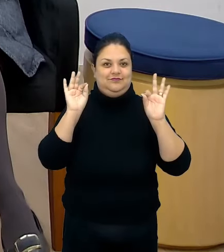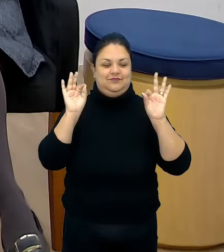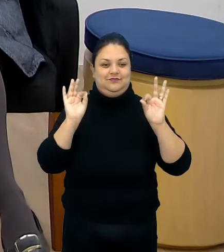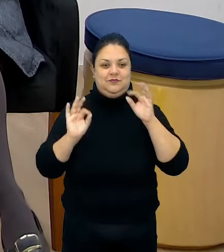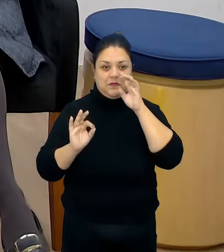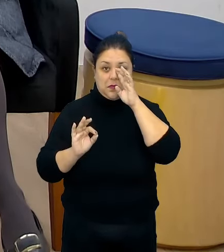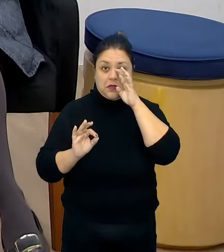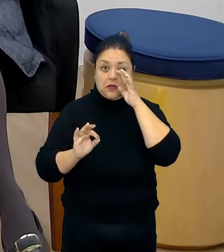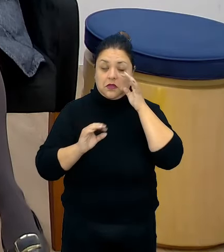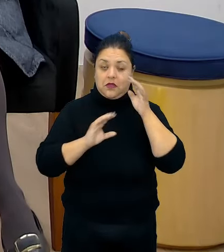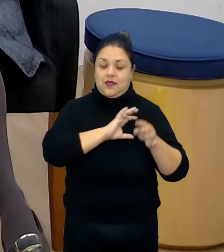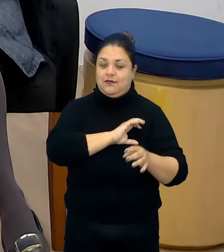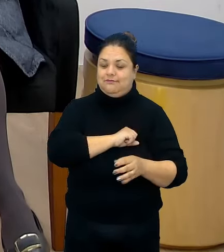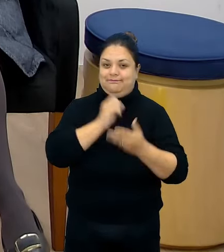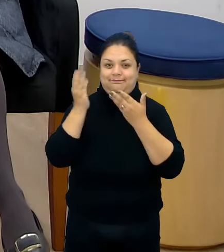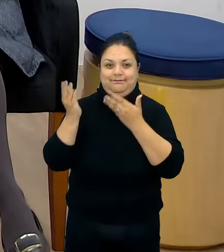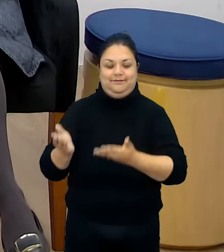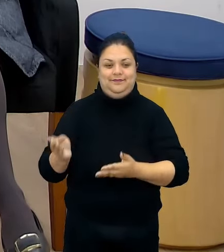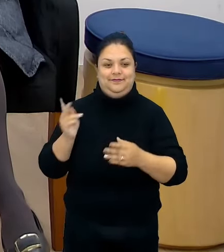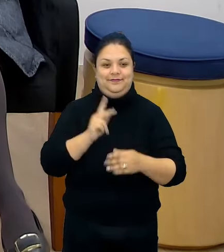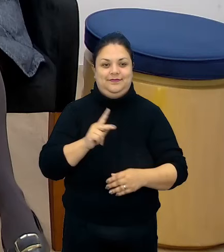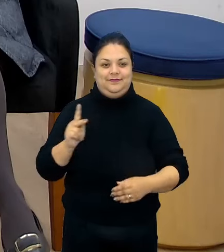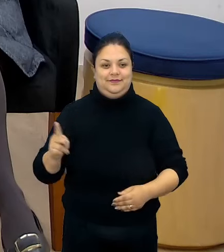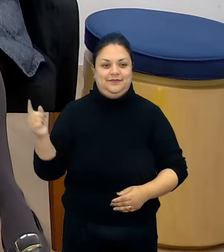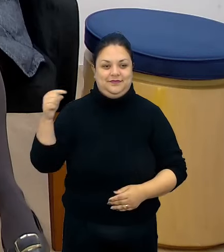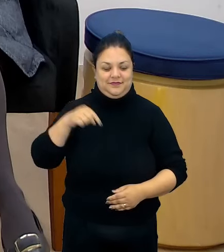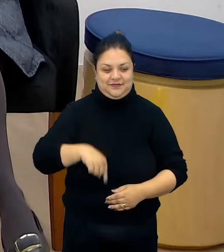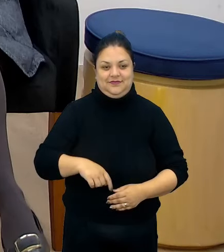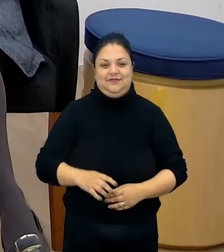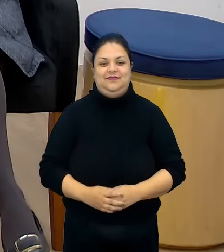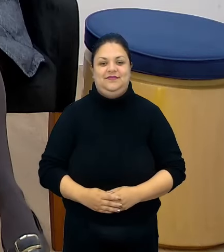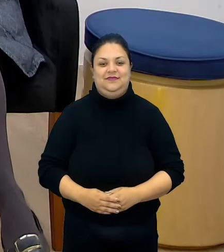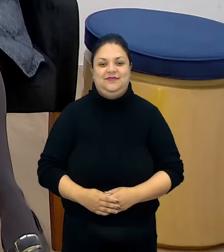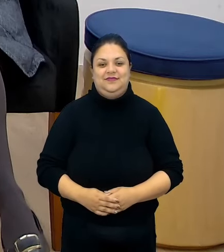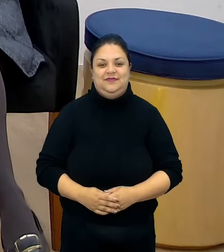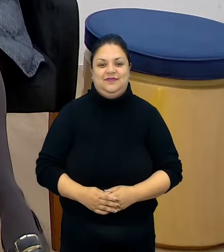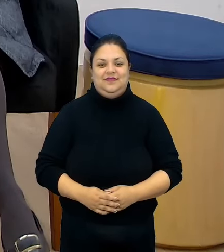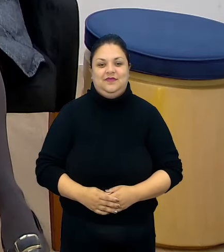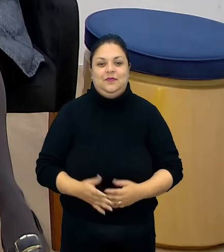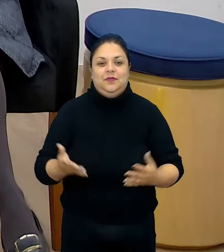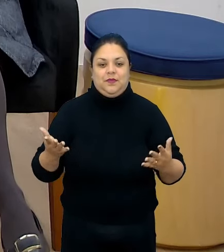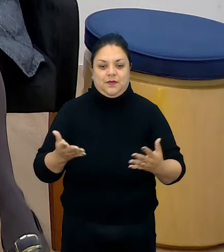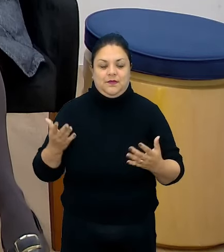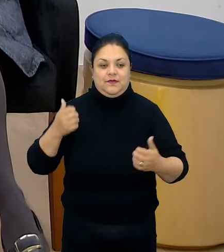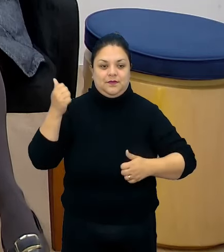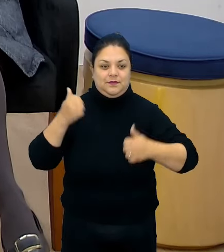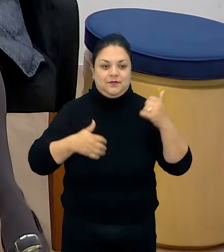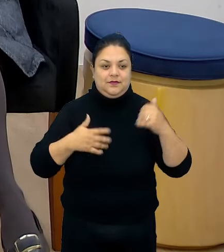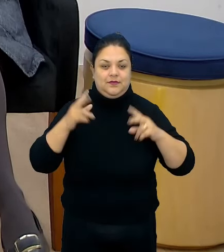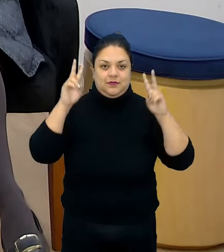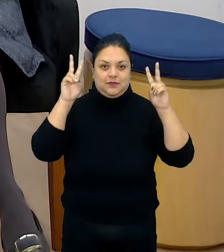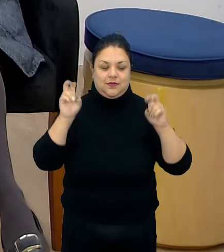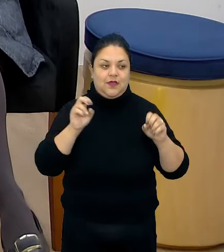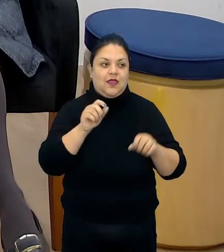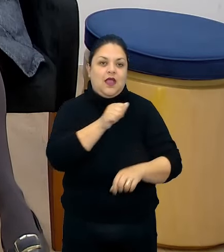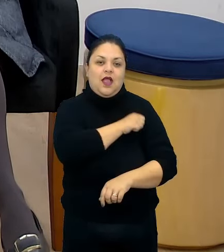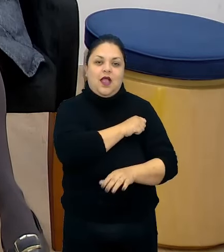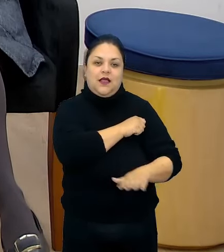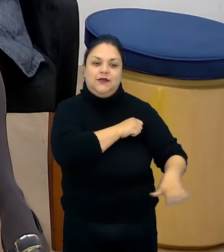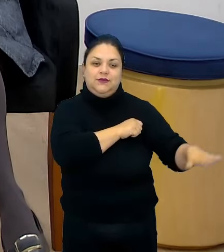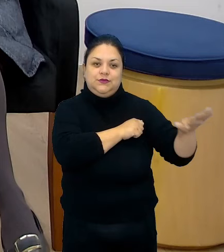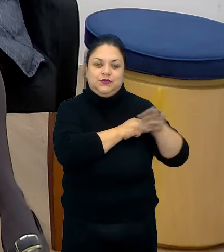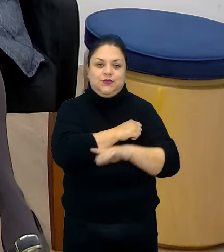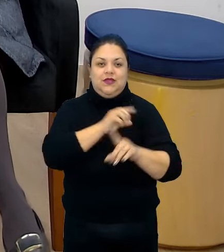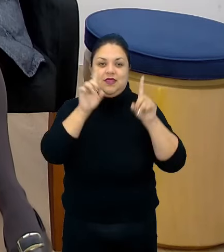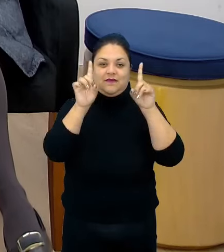e tão amada por todos nós, né? Hoje a gente vai falar sobre a educação de estudantes com deficiência múltipla